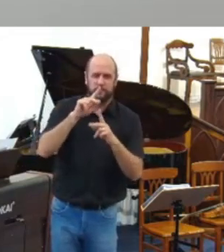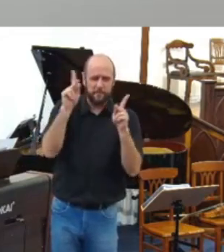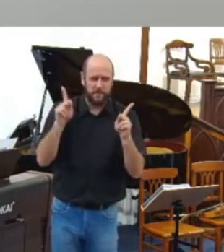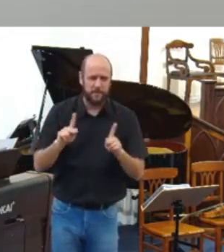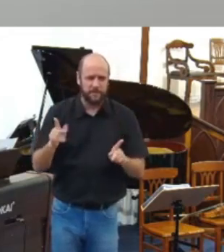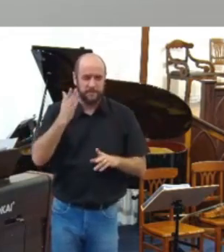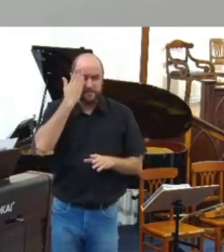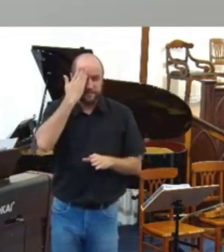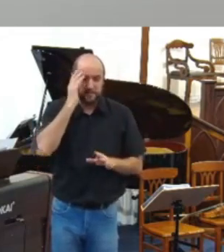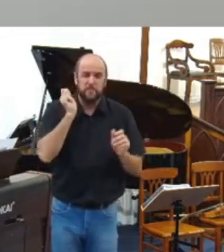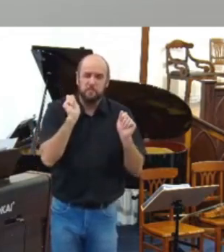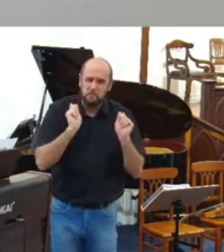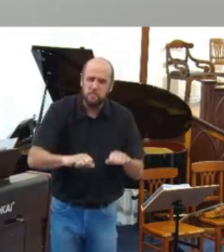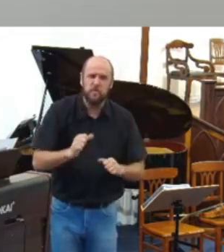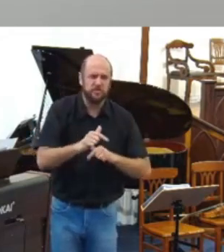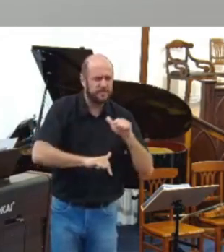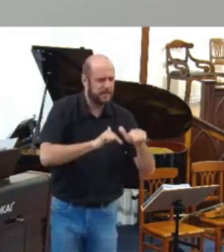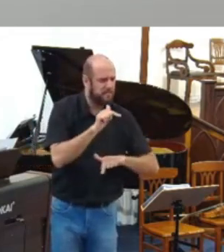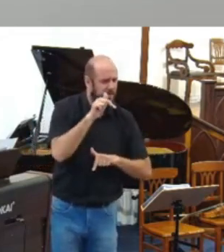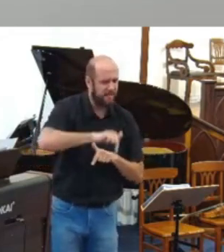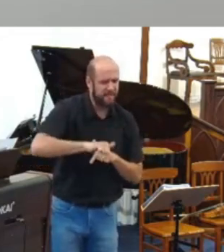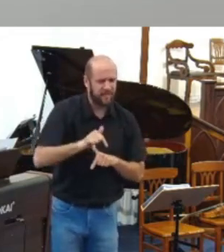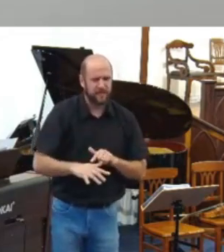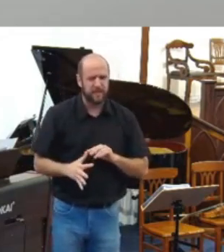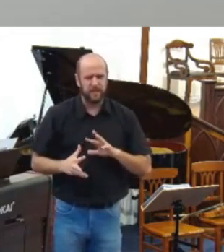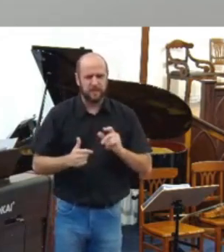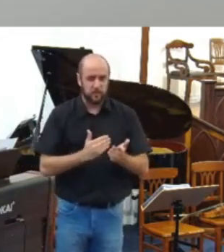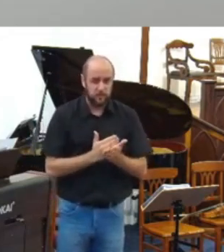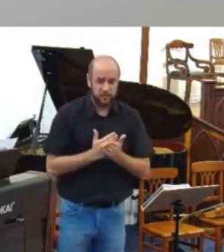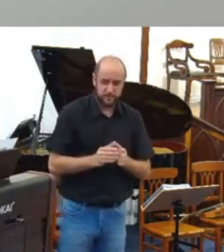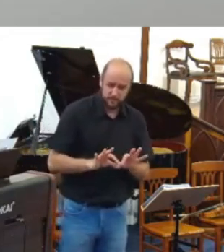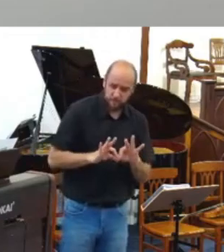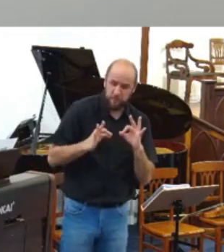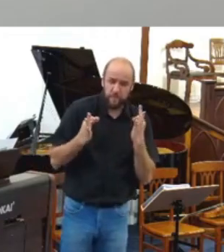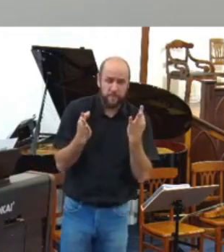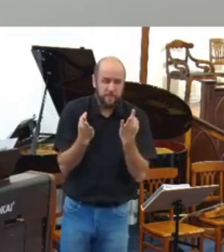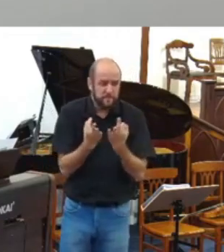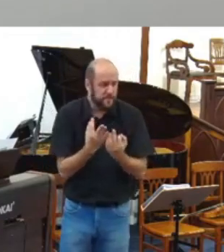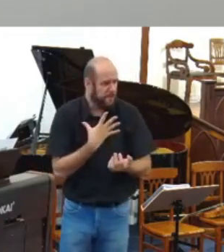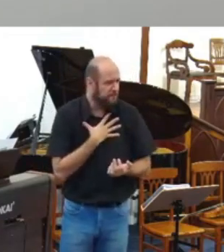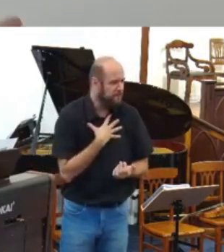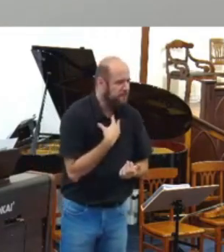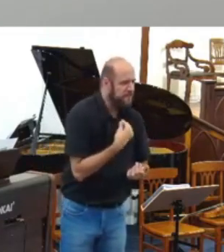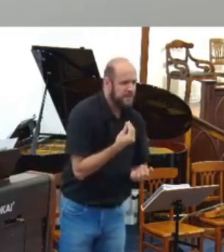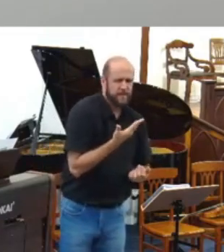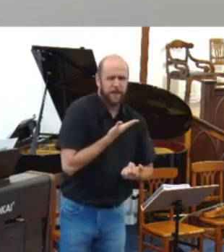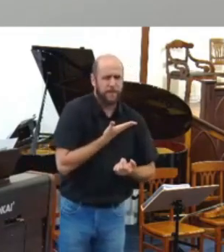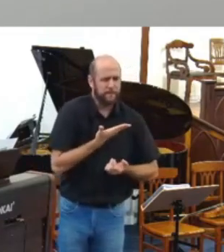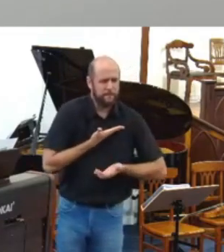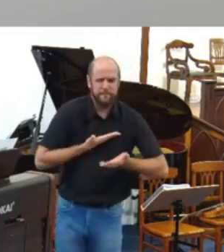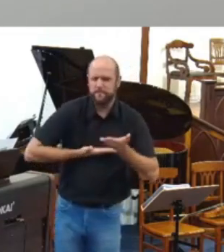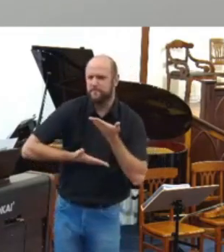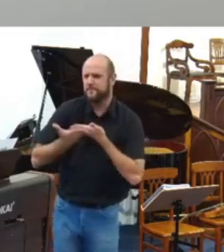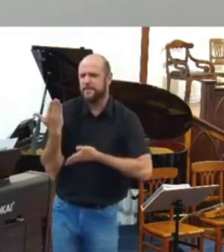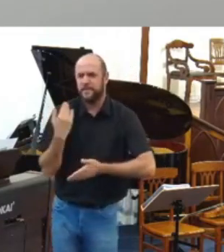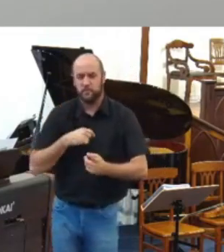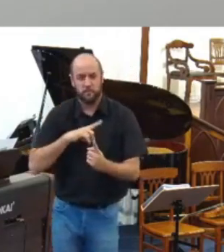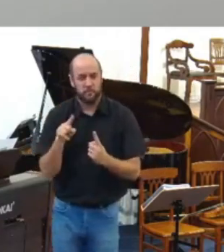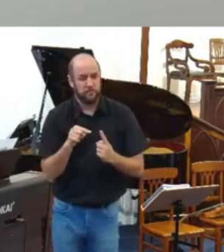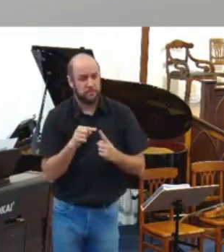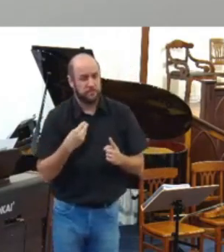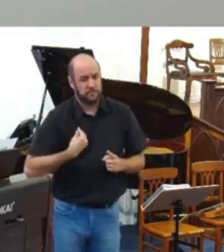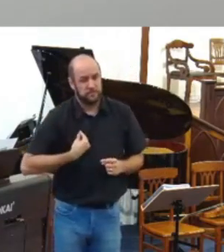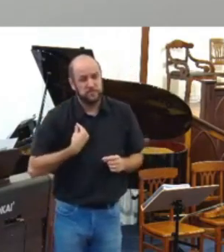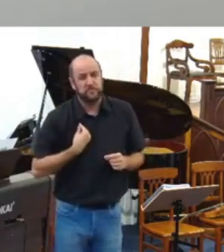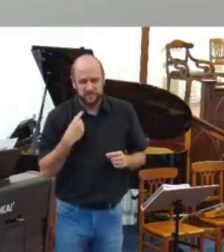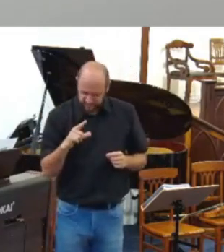que pode ser útil nessa terra, começar para os seus familiares, seus filhos ou seus amigos. Mas tem um propósito de